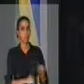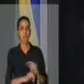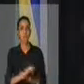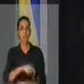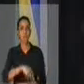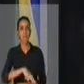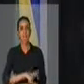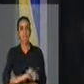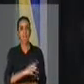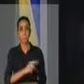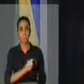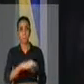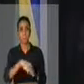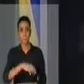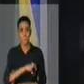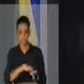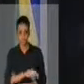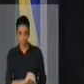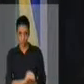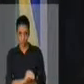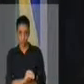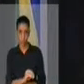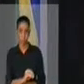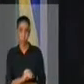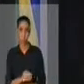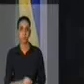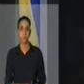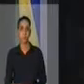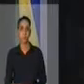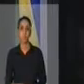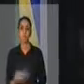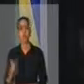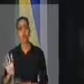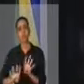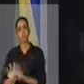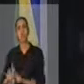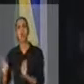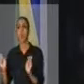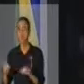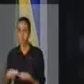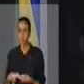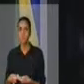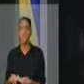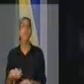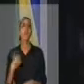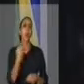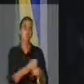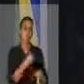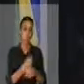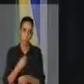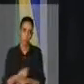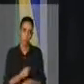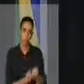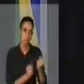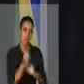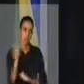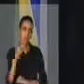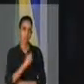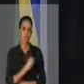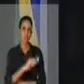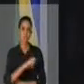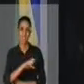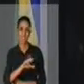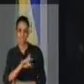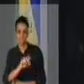temos a Varian, que ganhou essa concorrência, construindo uma fábrica de aceleradores na cidade de Jundiaí, em São